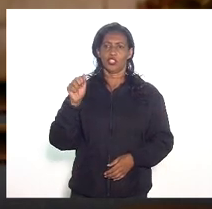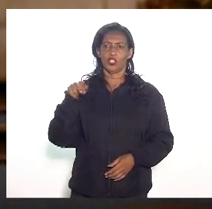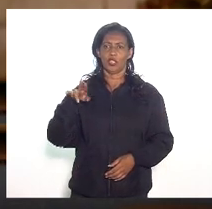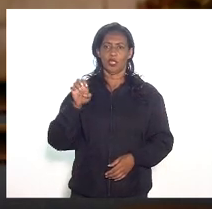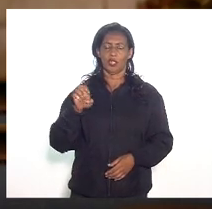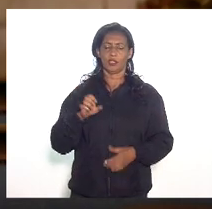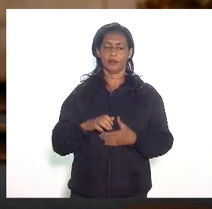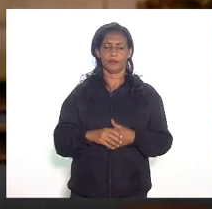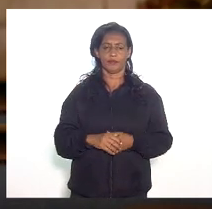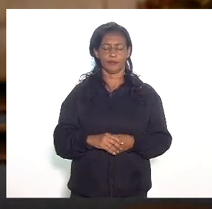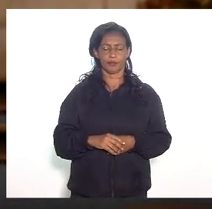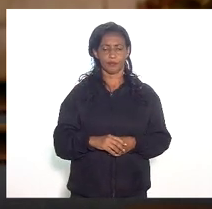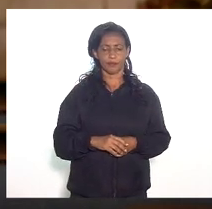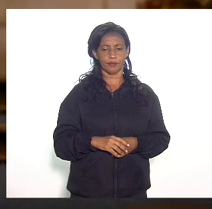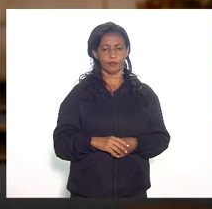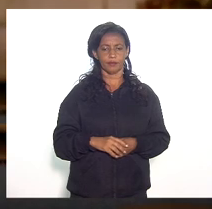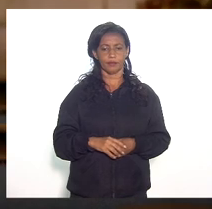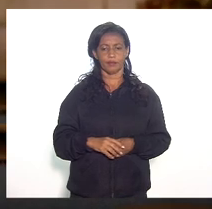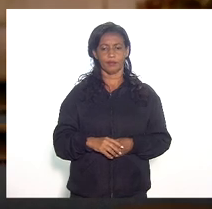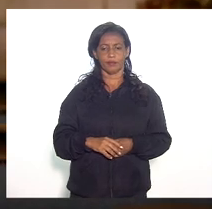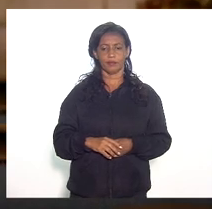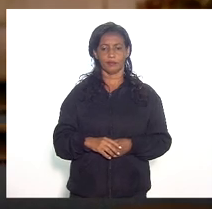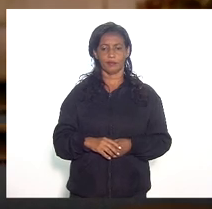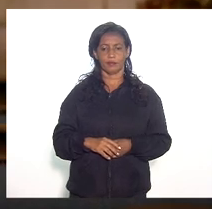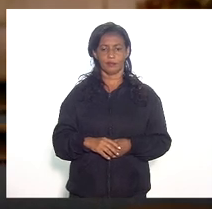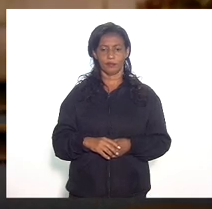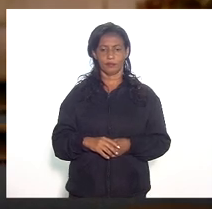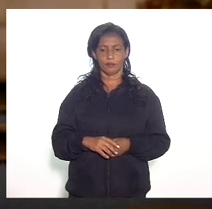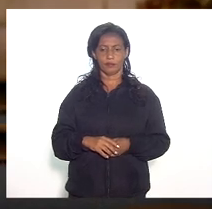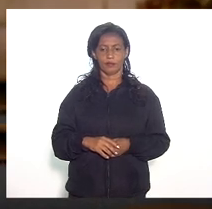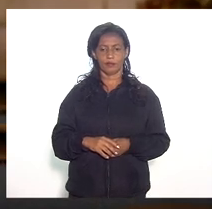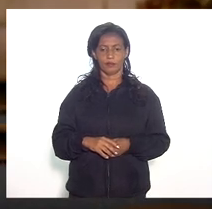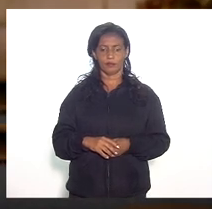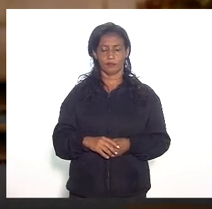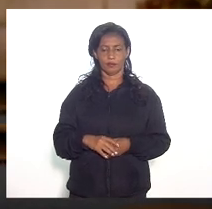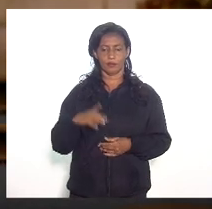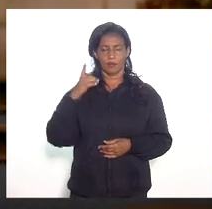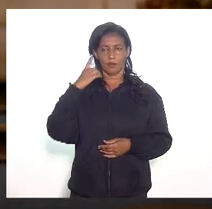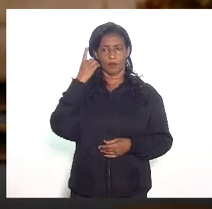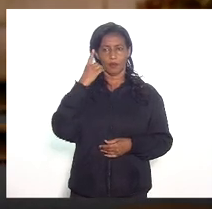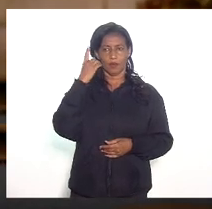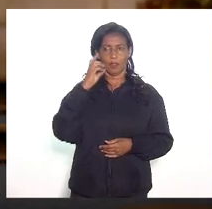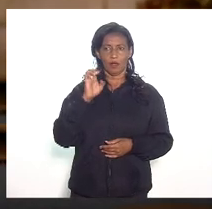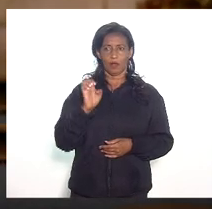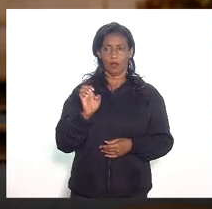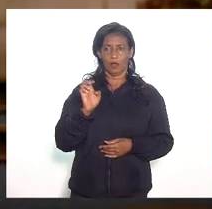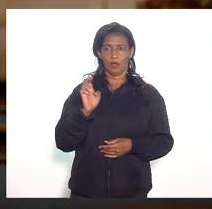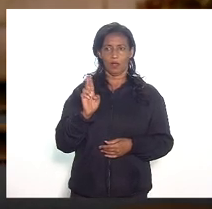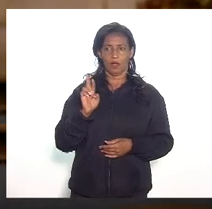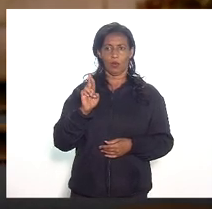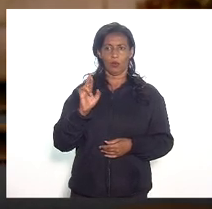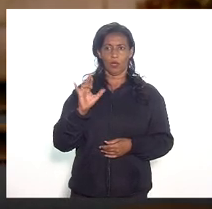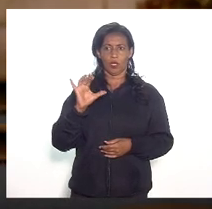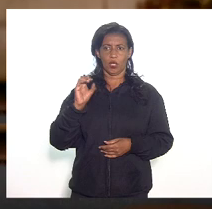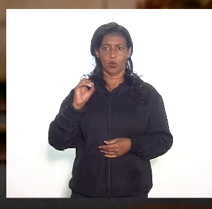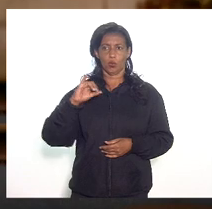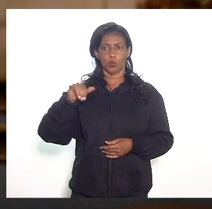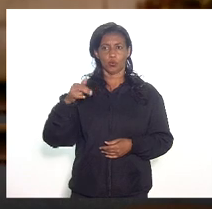deputado da enfermeira Rejane deputado Eurico Júnior votou no grupo sim